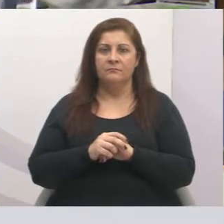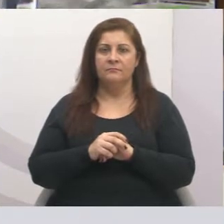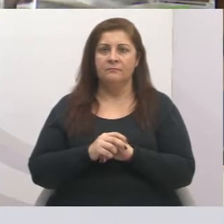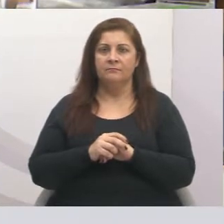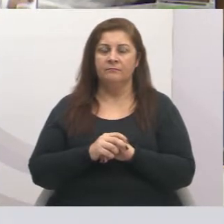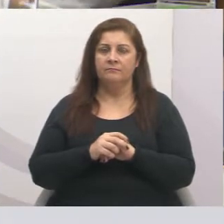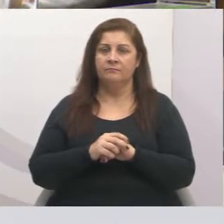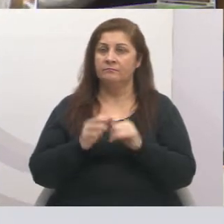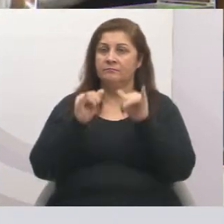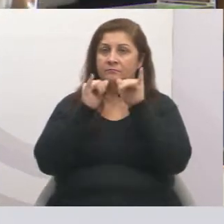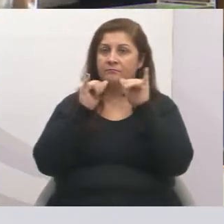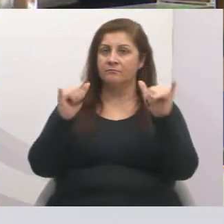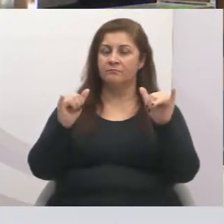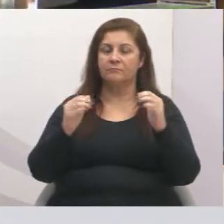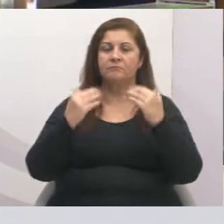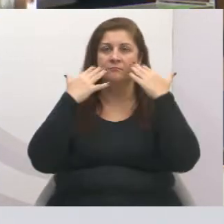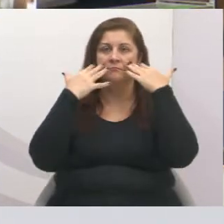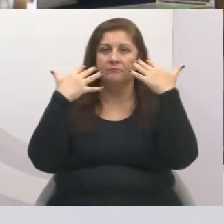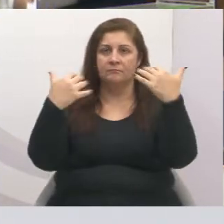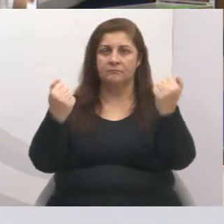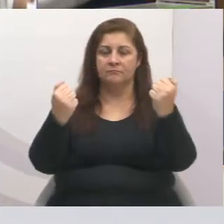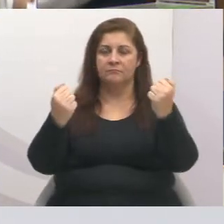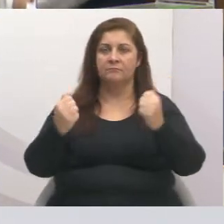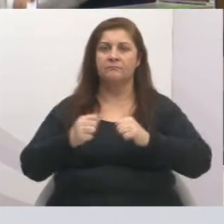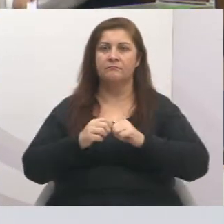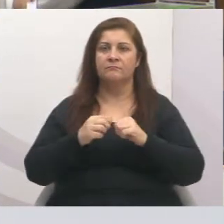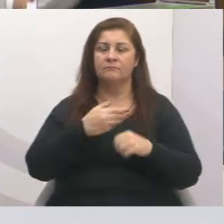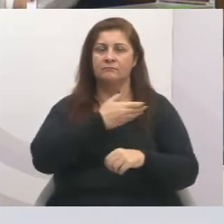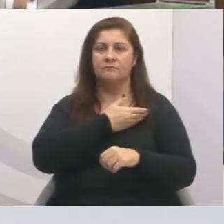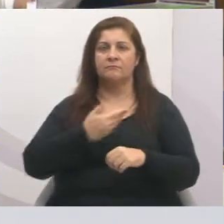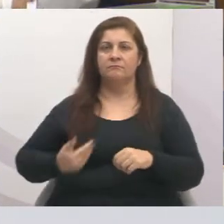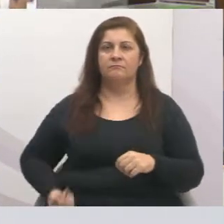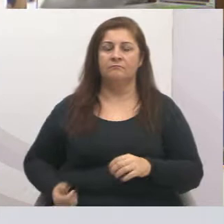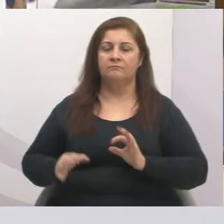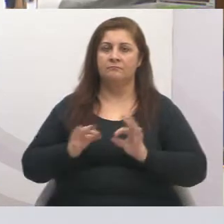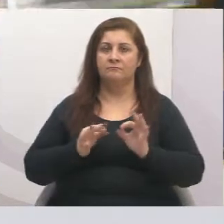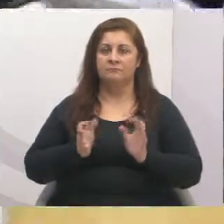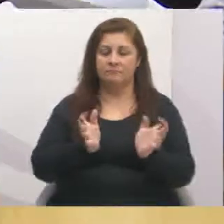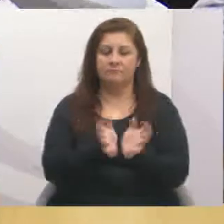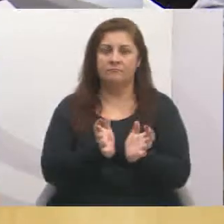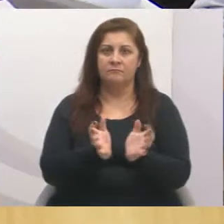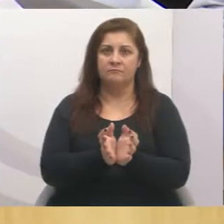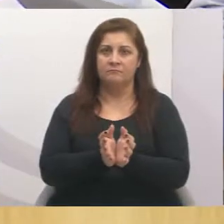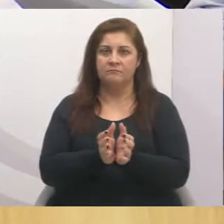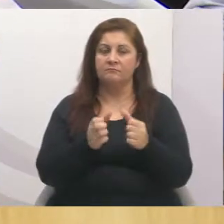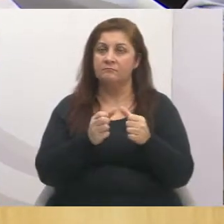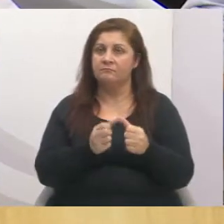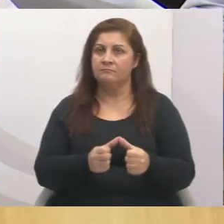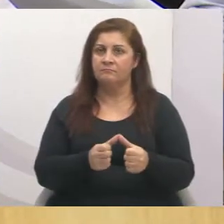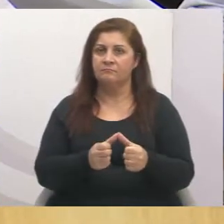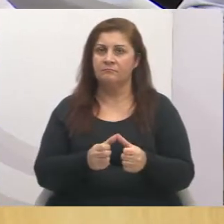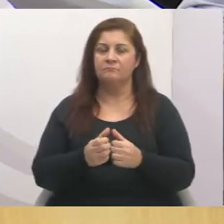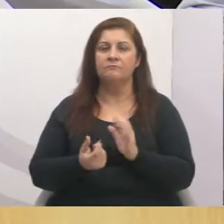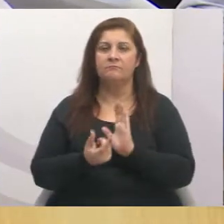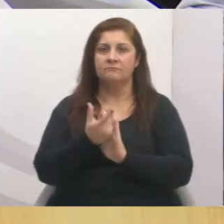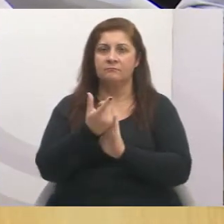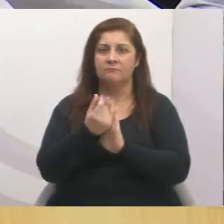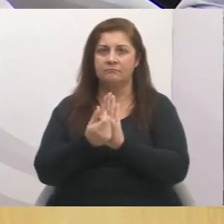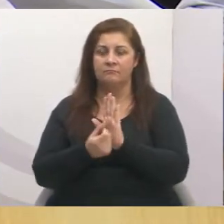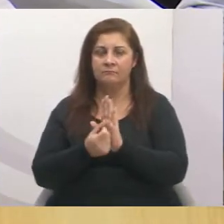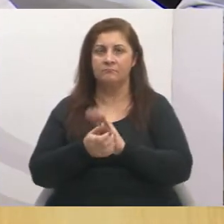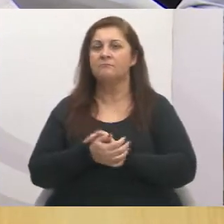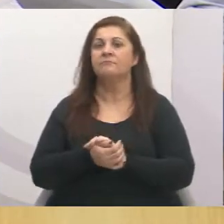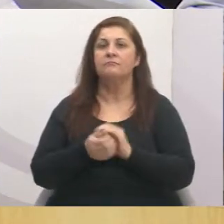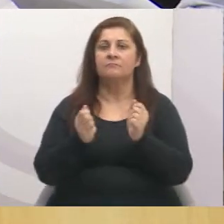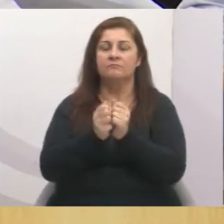Registro que a audiência pública será conduzida pela Comissão Permanente de Finanças e Orçamento desta Casa, que é composta